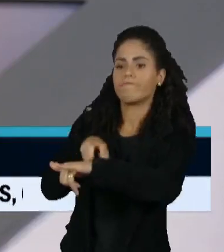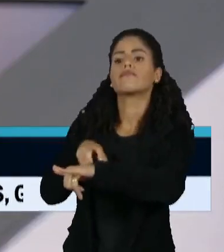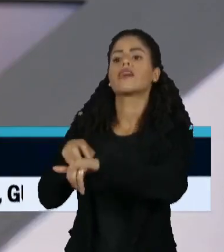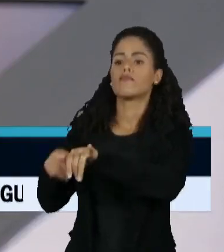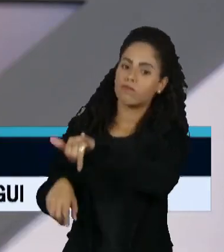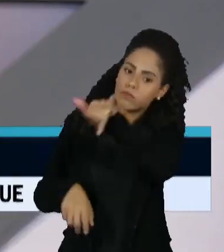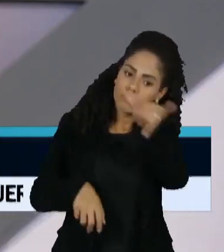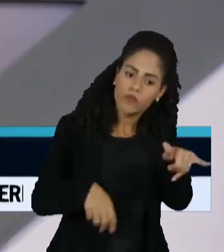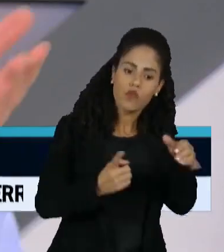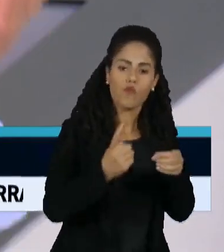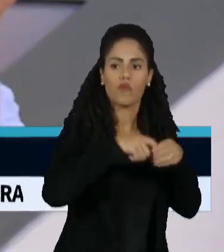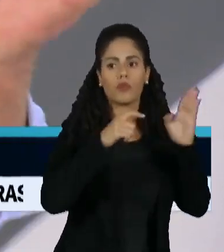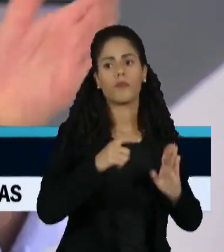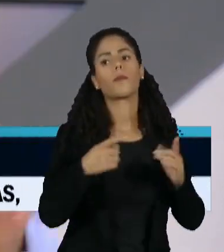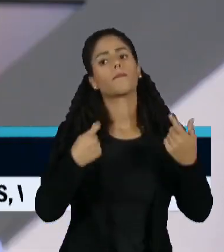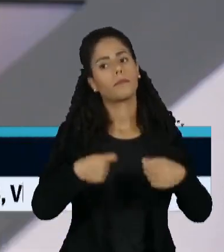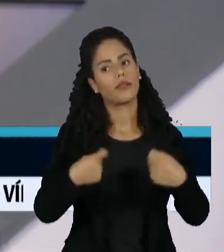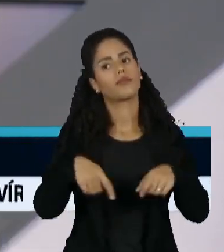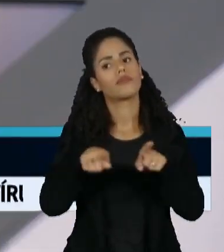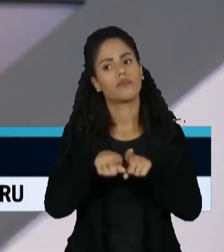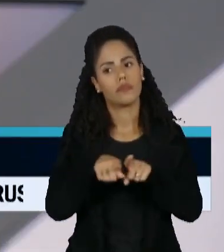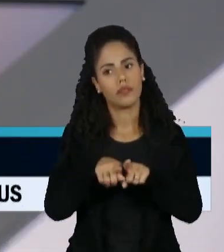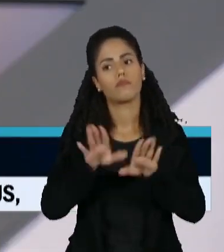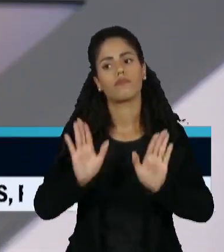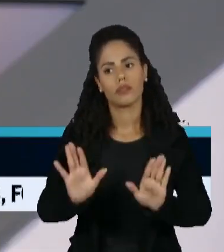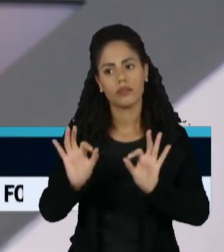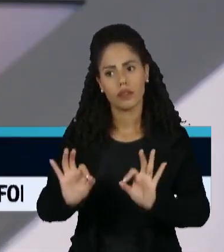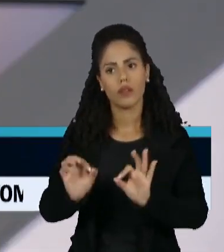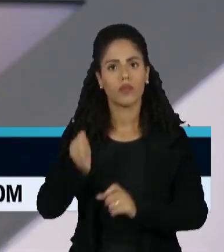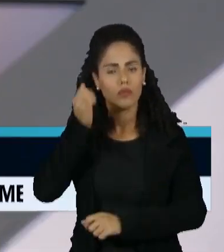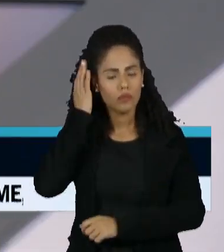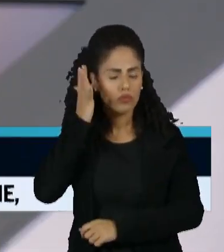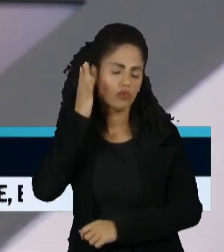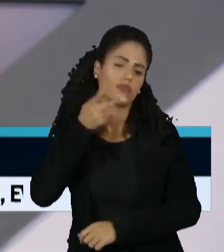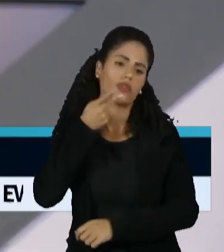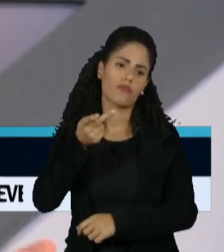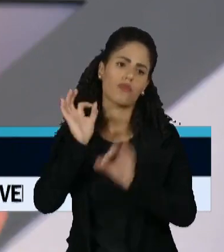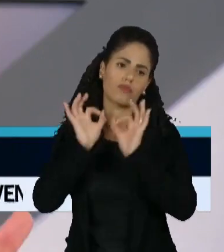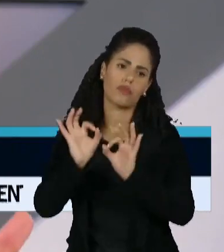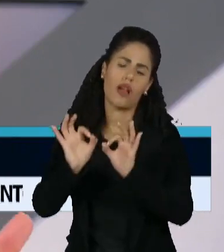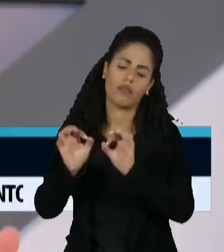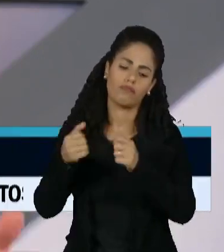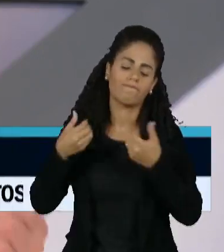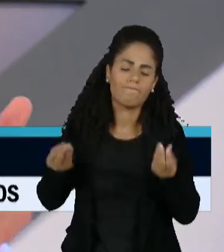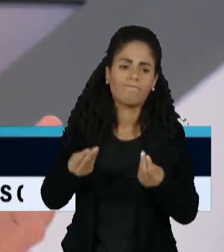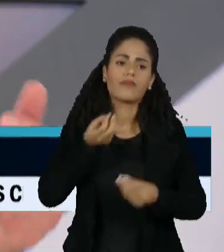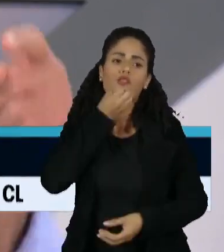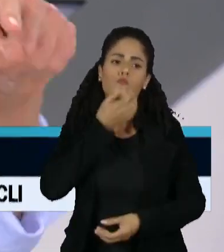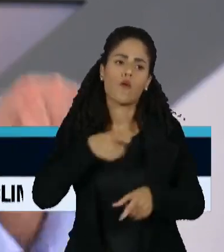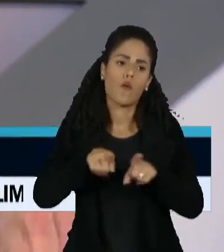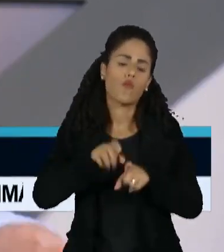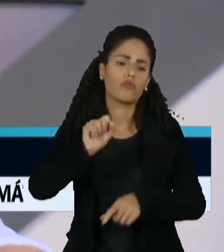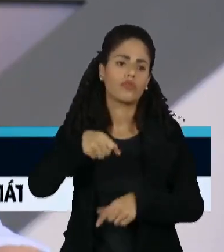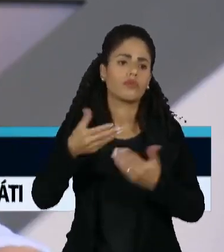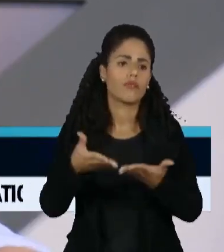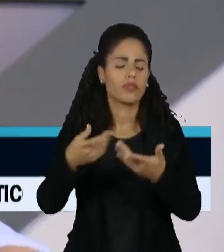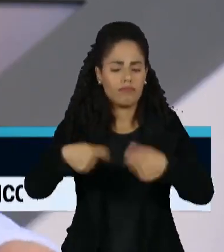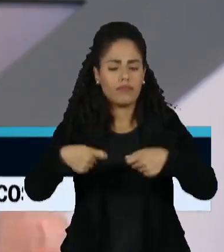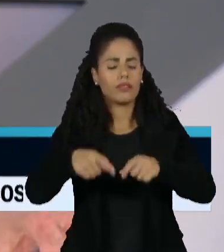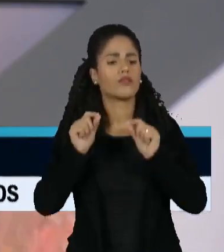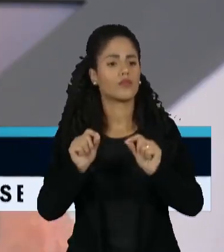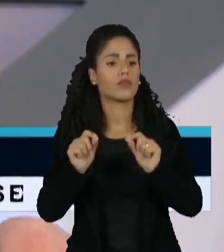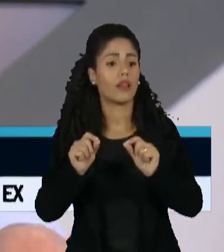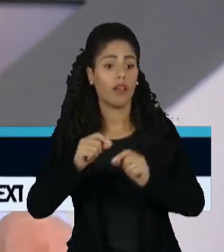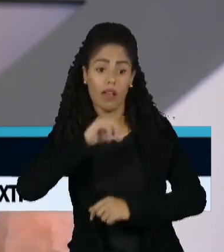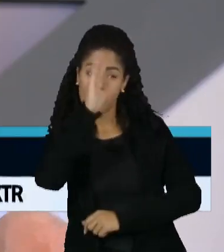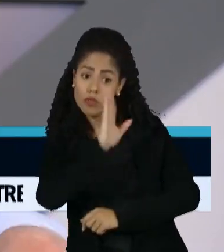sem dúvida alguma. O governo brasileiro, como diz o Dimas, parece que está se movimentando, o que é muito bom. E é necessário. Sim.